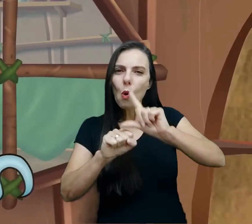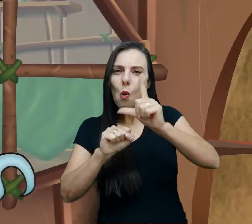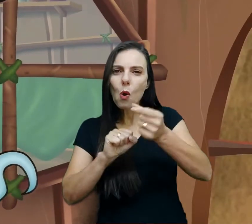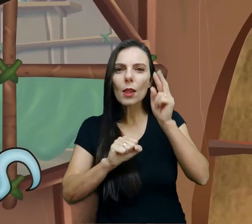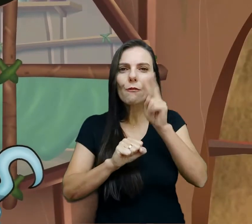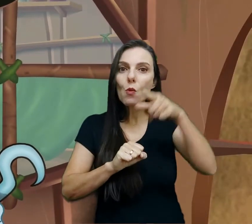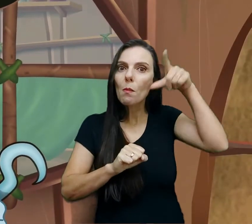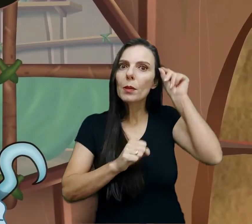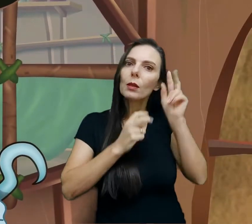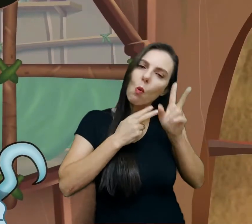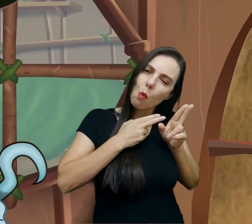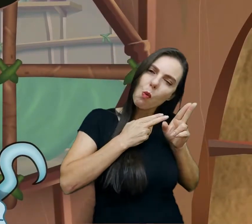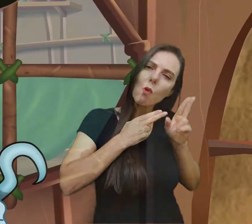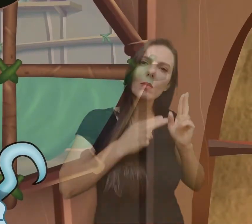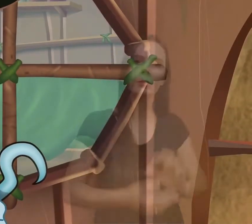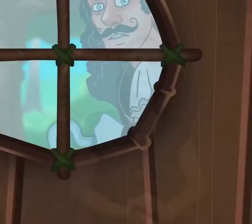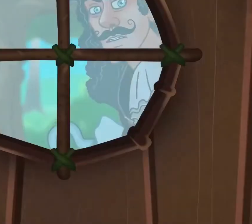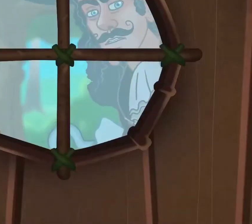Hook viu ele dormindo,